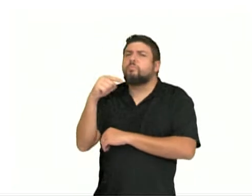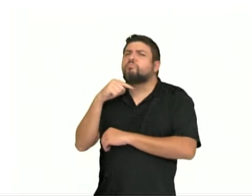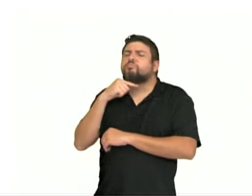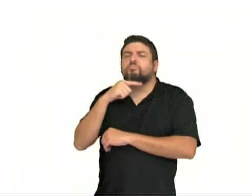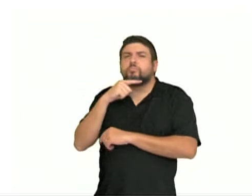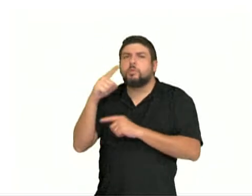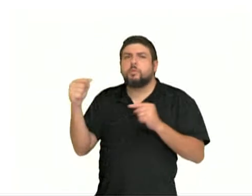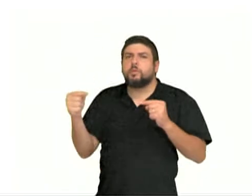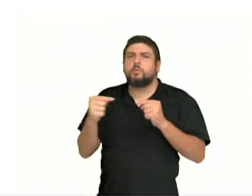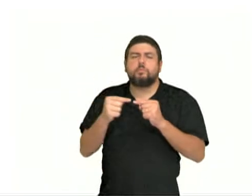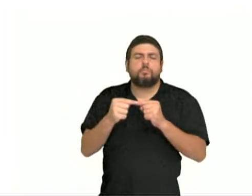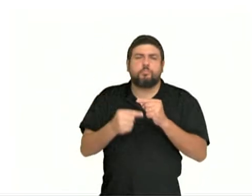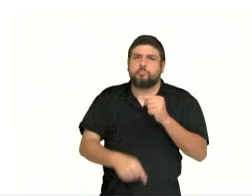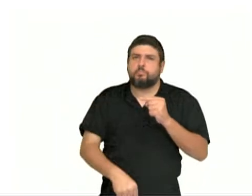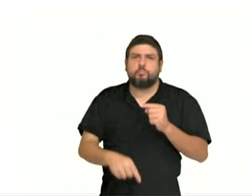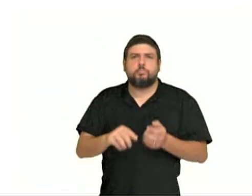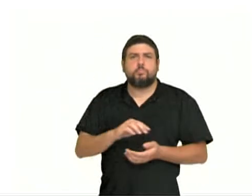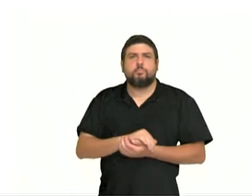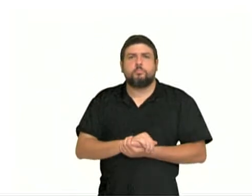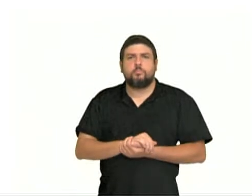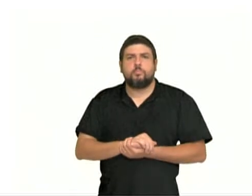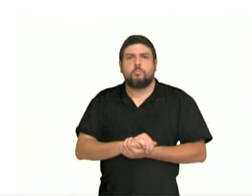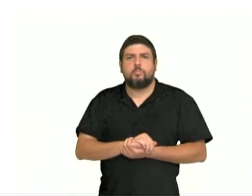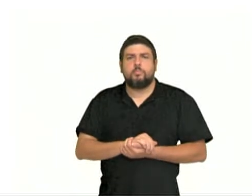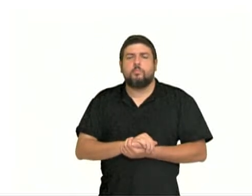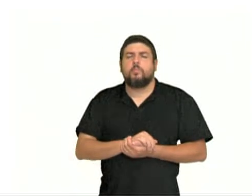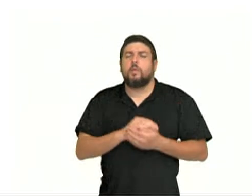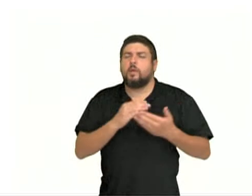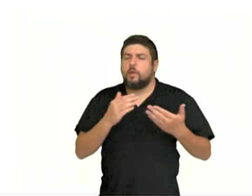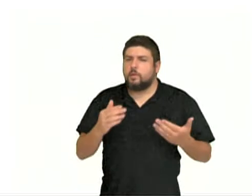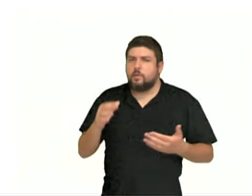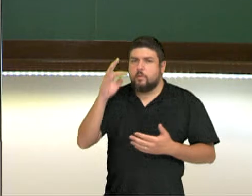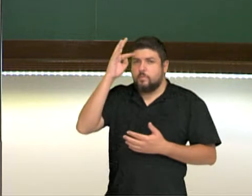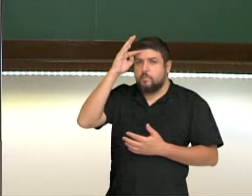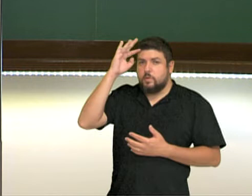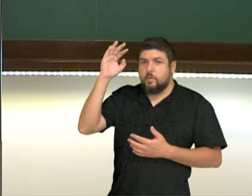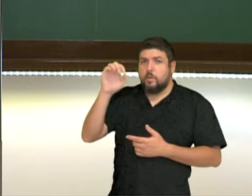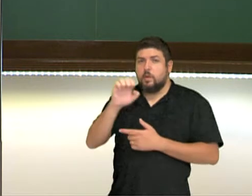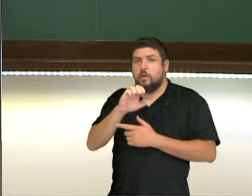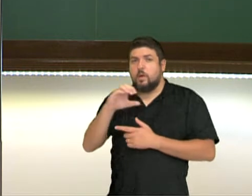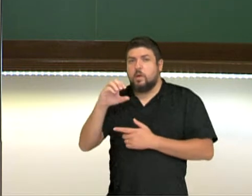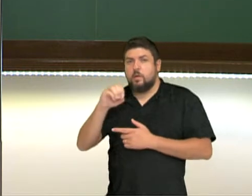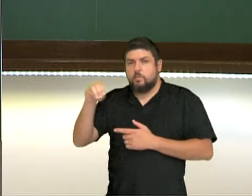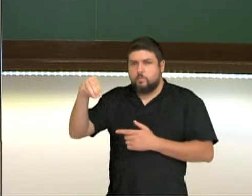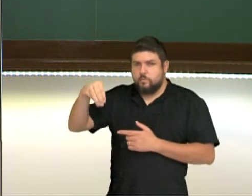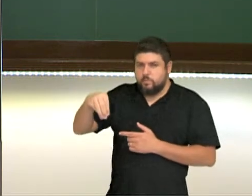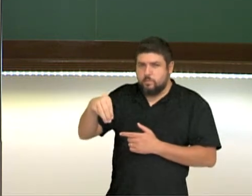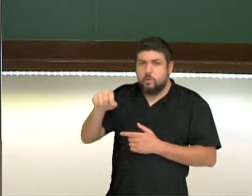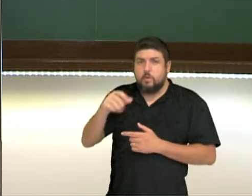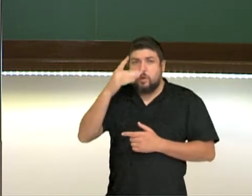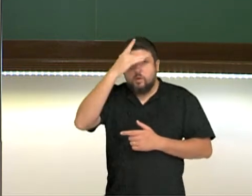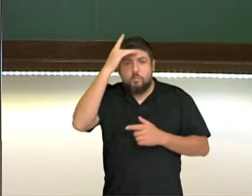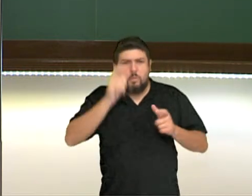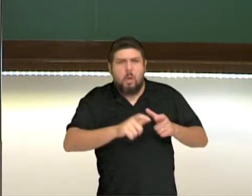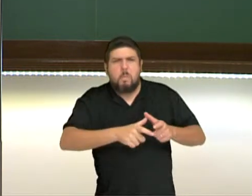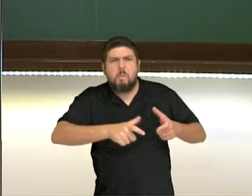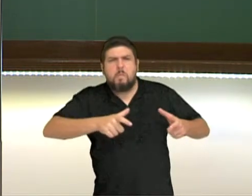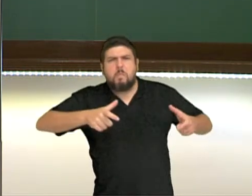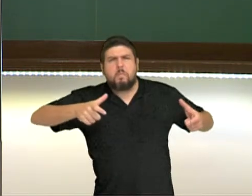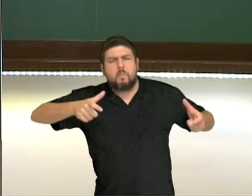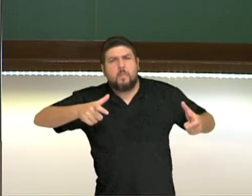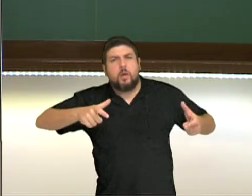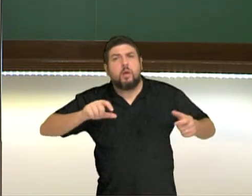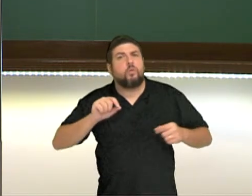todos então pra teoria ecomalthusiana vai chegar o momento que vai ter muita gente e não vai ter como plantar